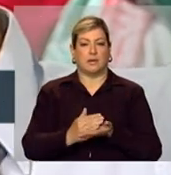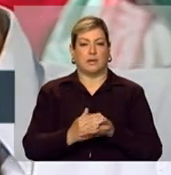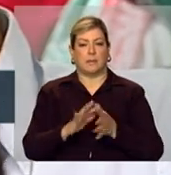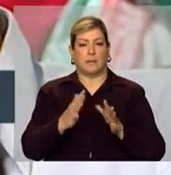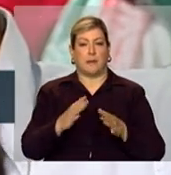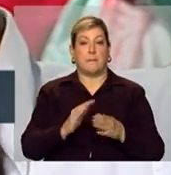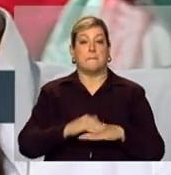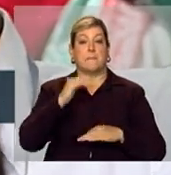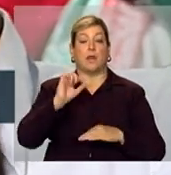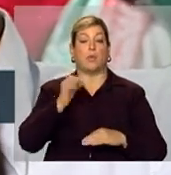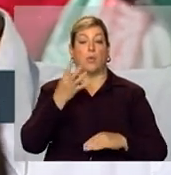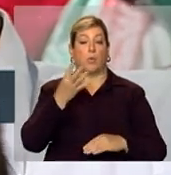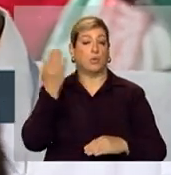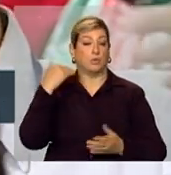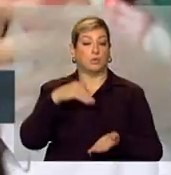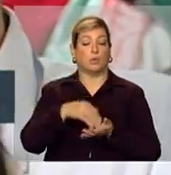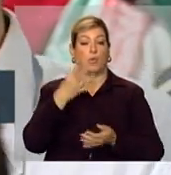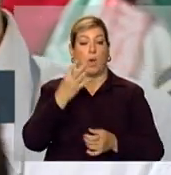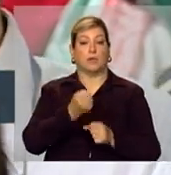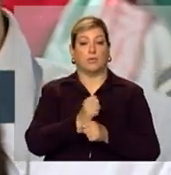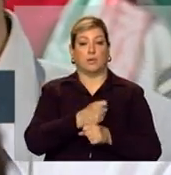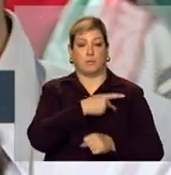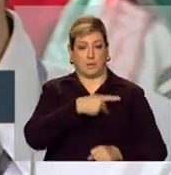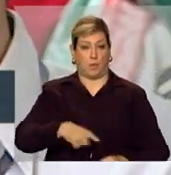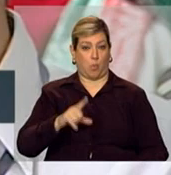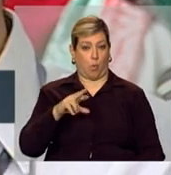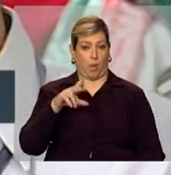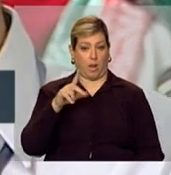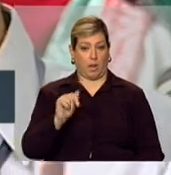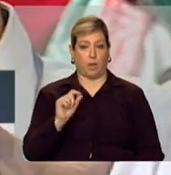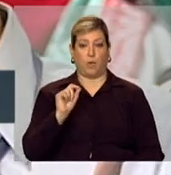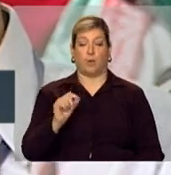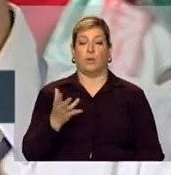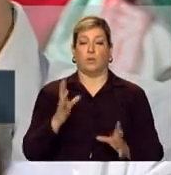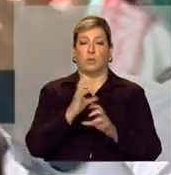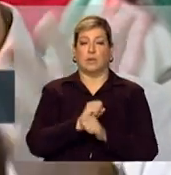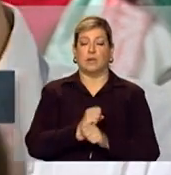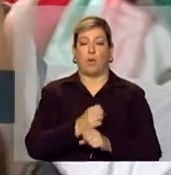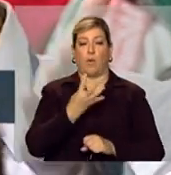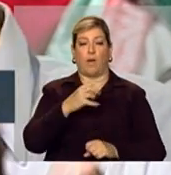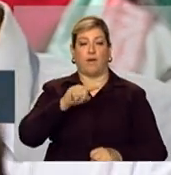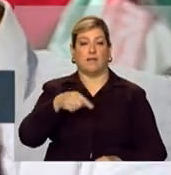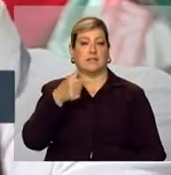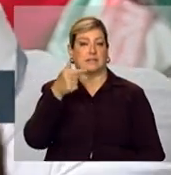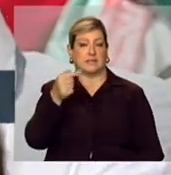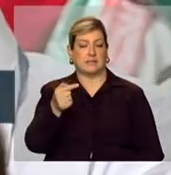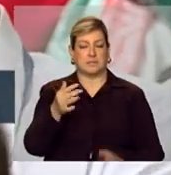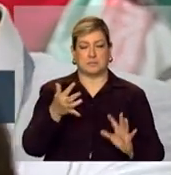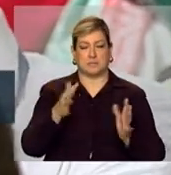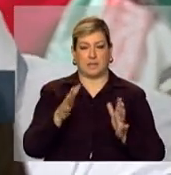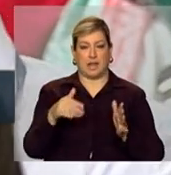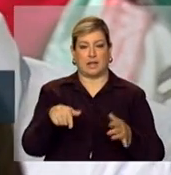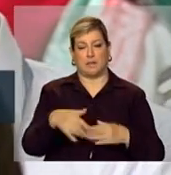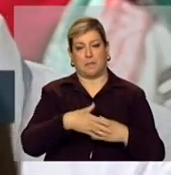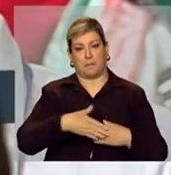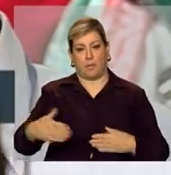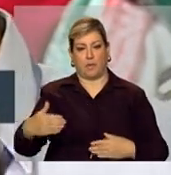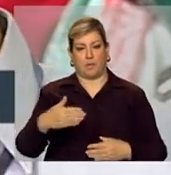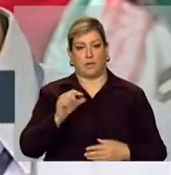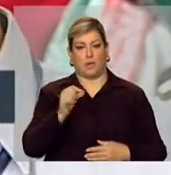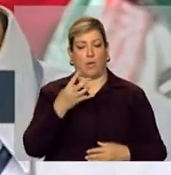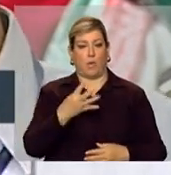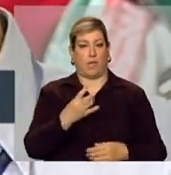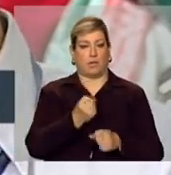últimos 4 anos do presidente Lula o que seria um crescimento de 4,7 em média nesses nesses próximos 4 anos até